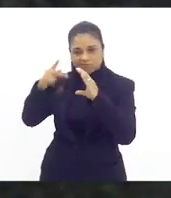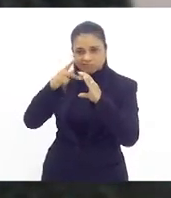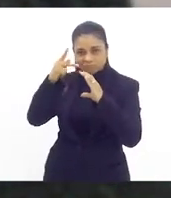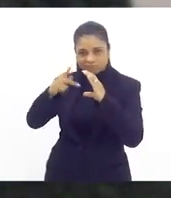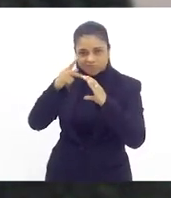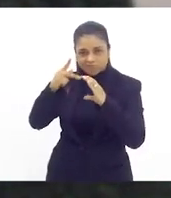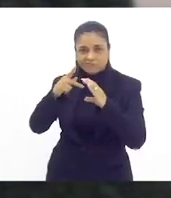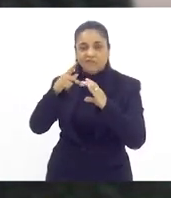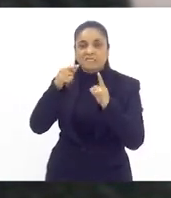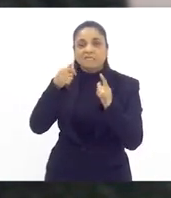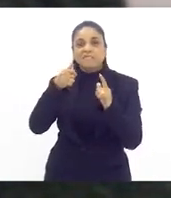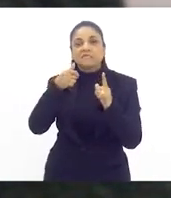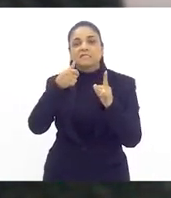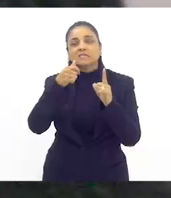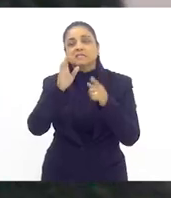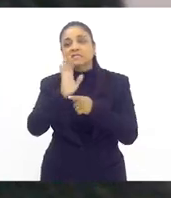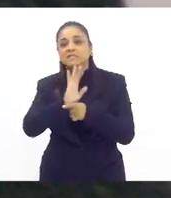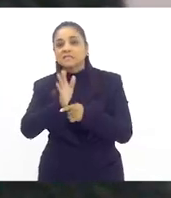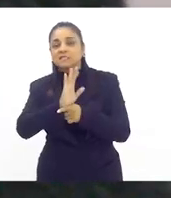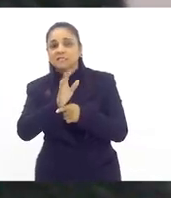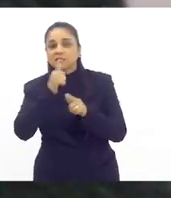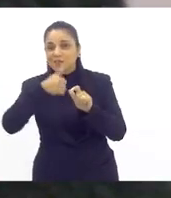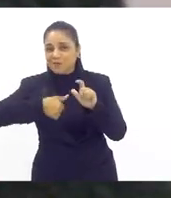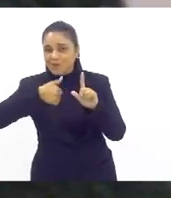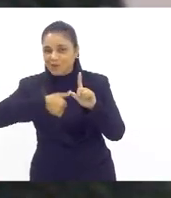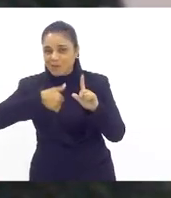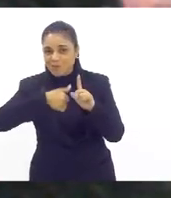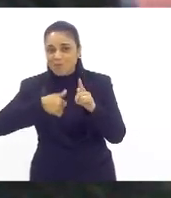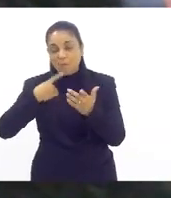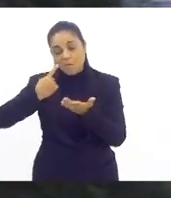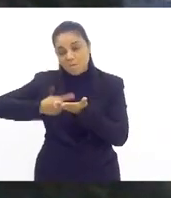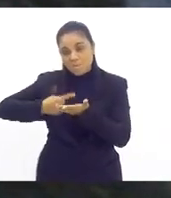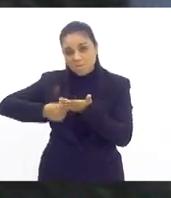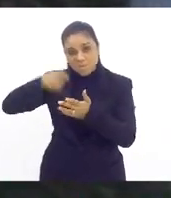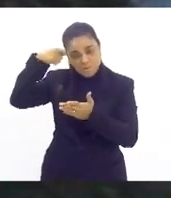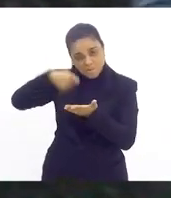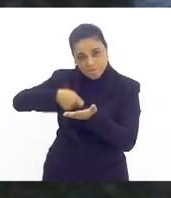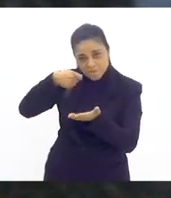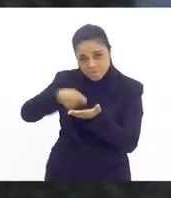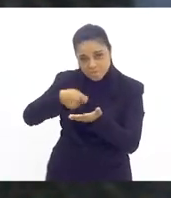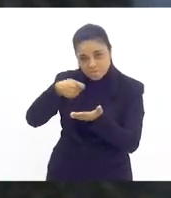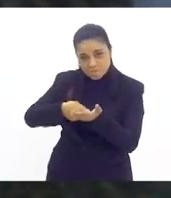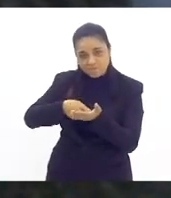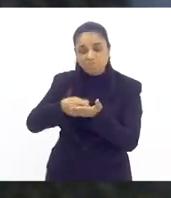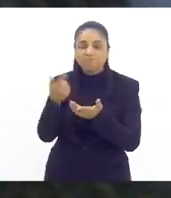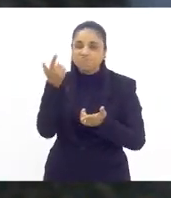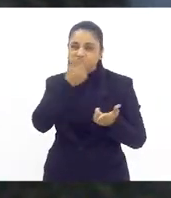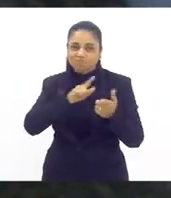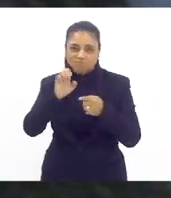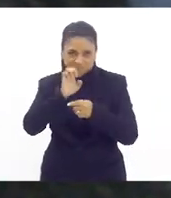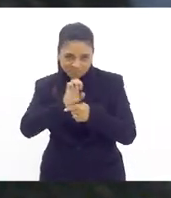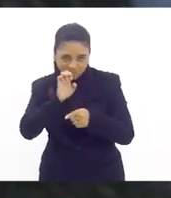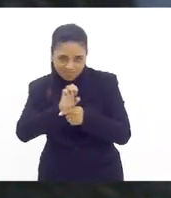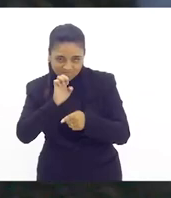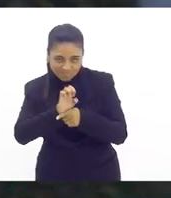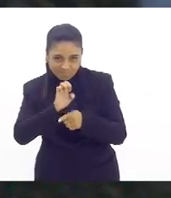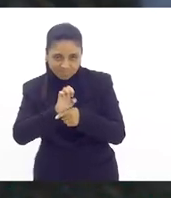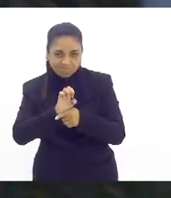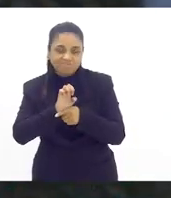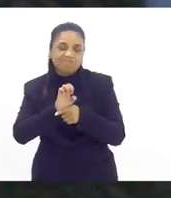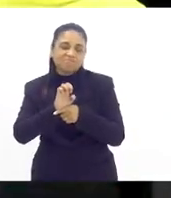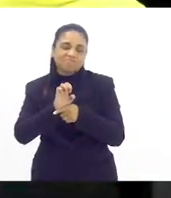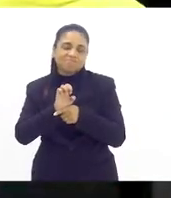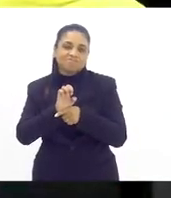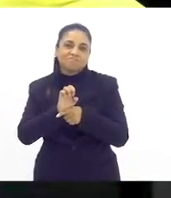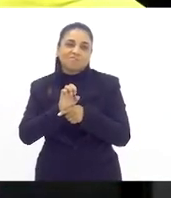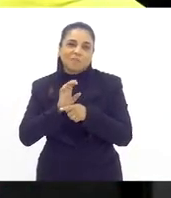dos cineclubes como uma uma prerrogativa uma missão do Estado de conseguir atender porque a gente sabe que as cidades não vão